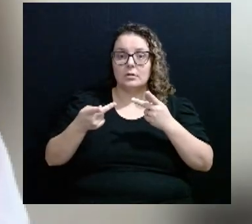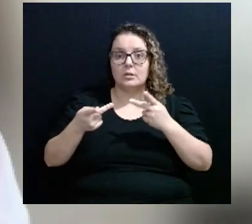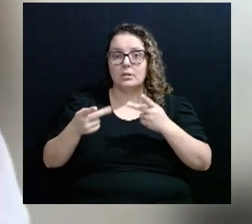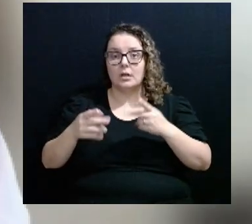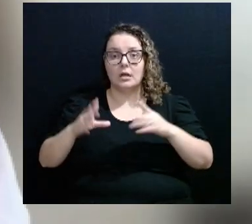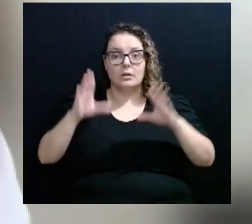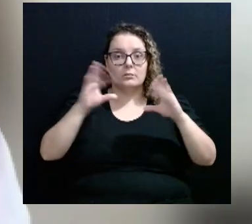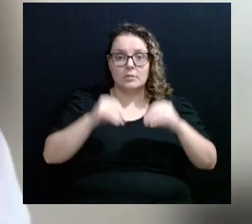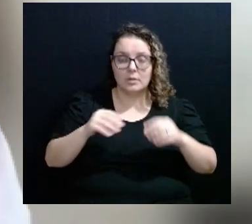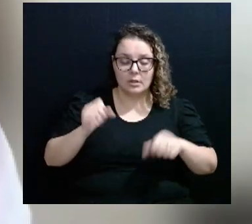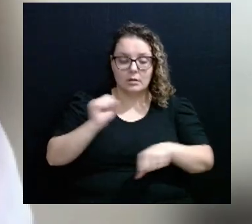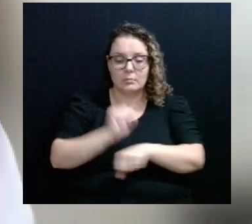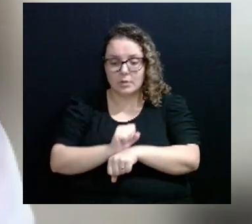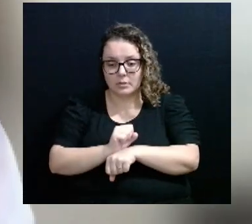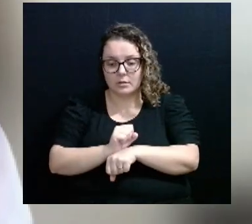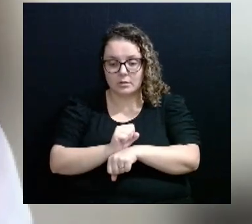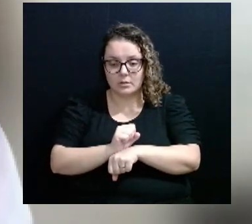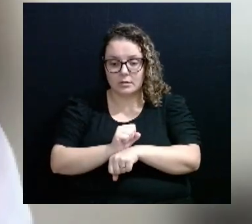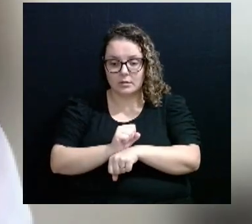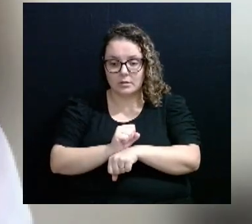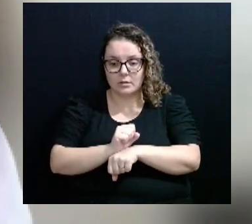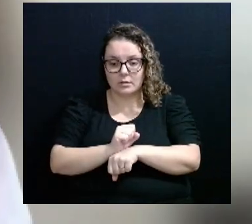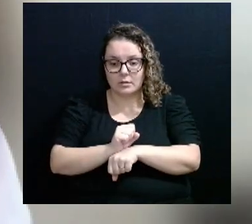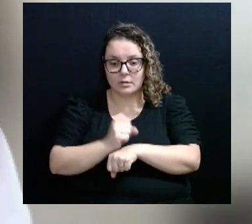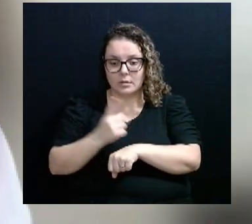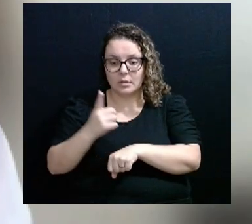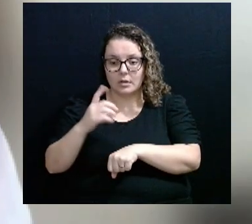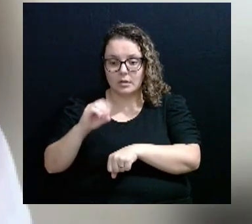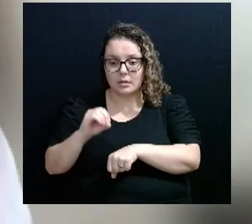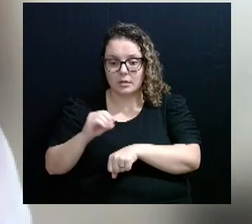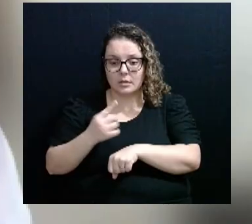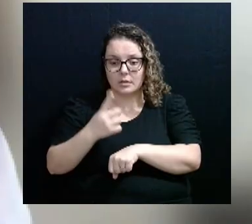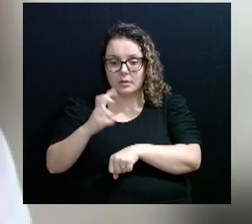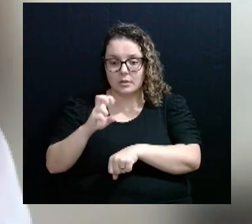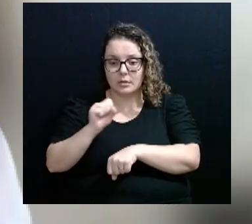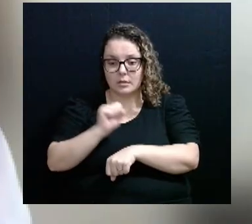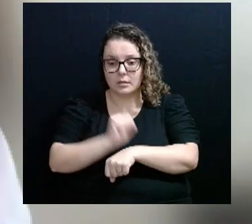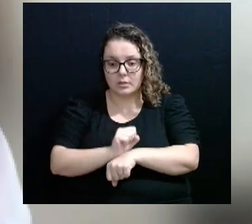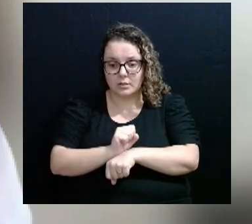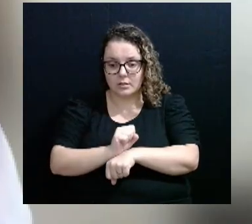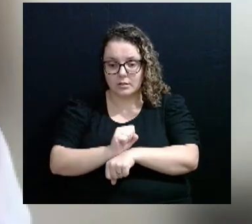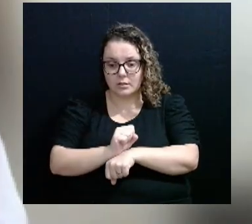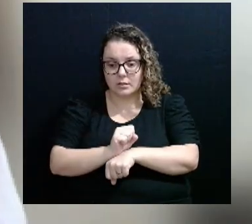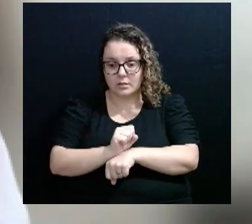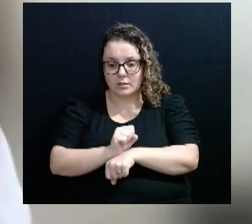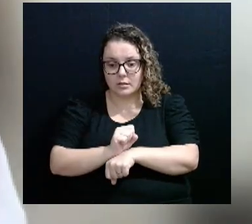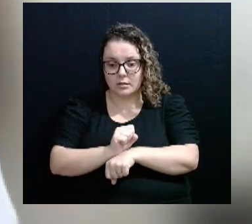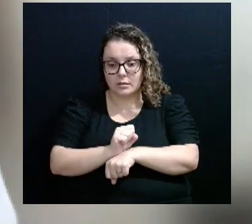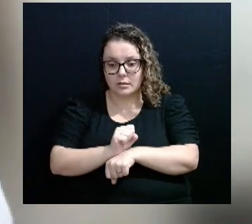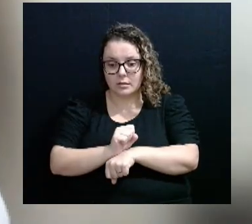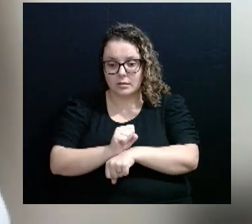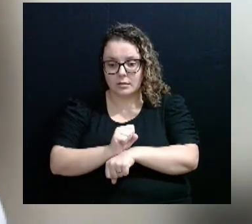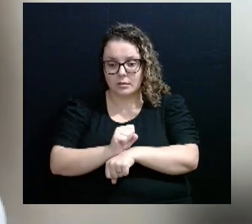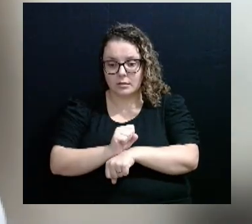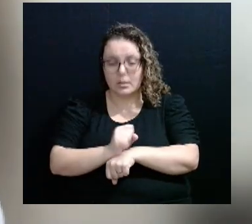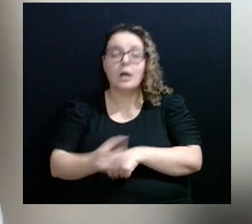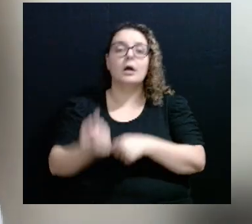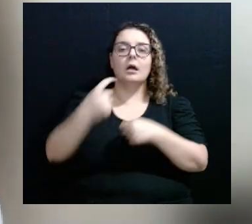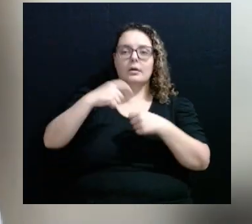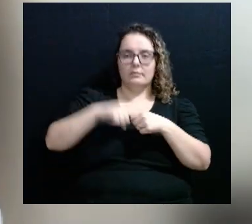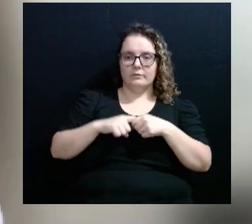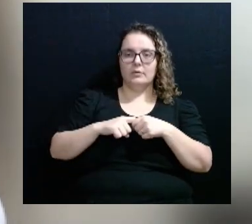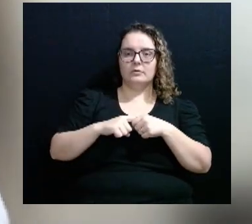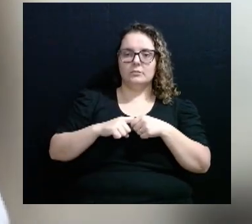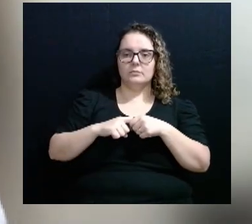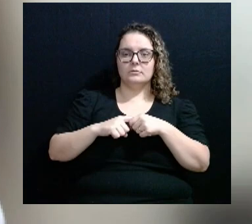com você, de repente eu paro 10, 15 segundos e volto a falar de novo o que eu